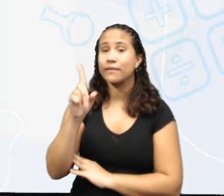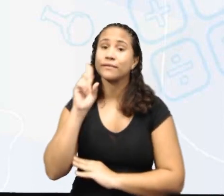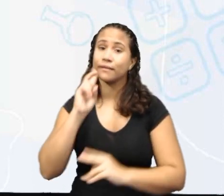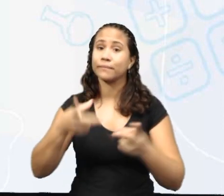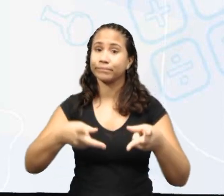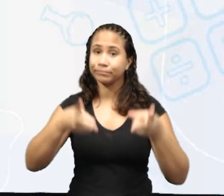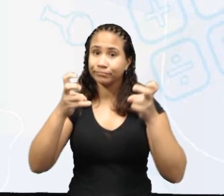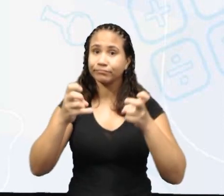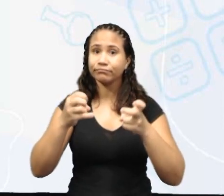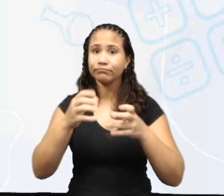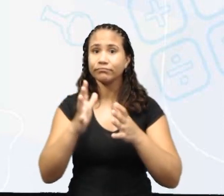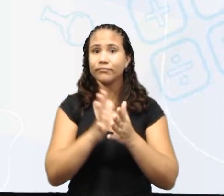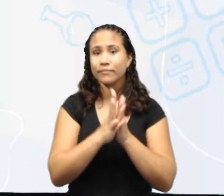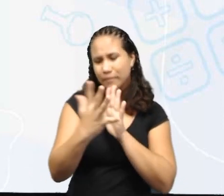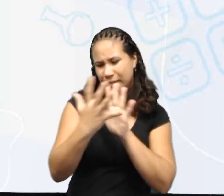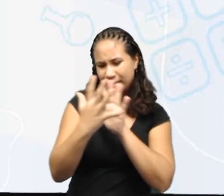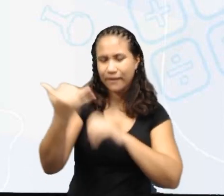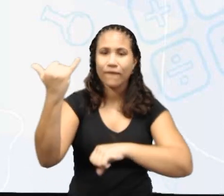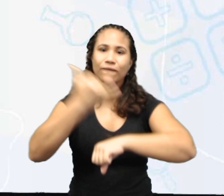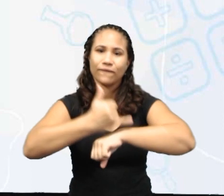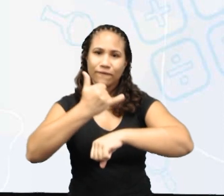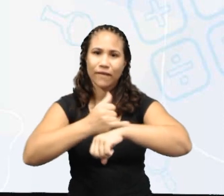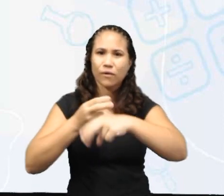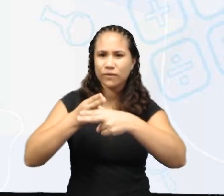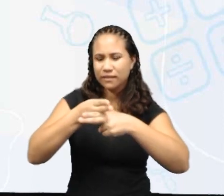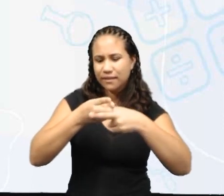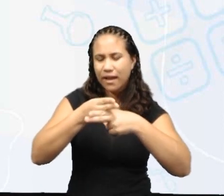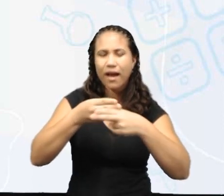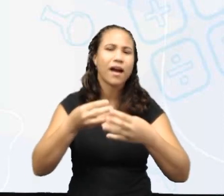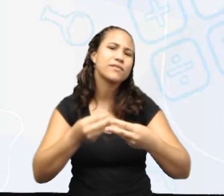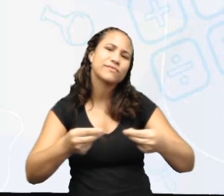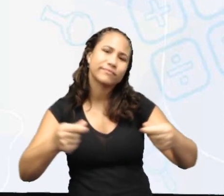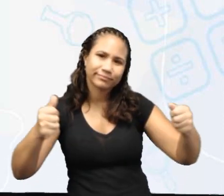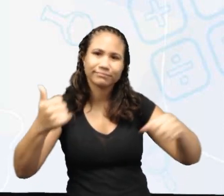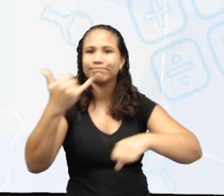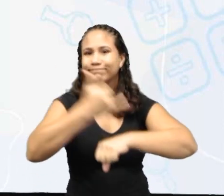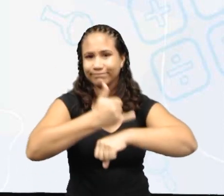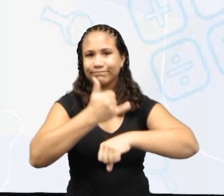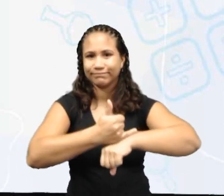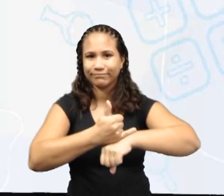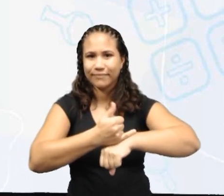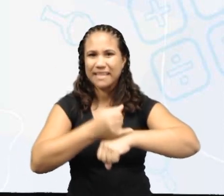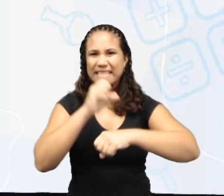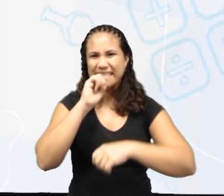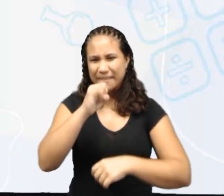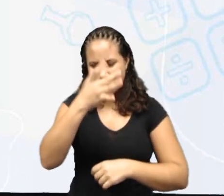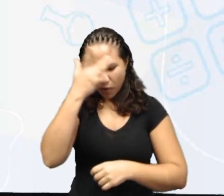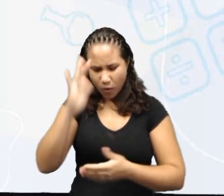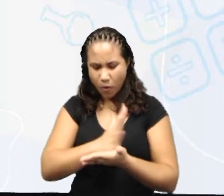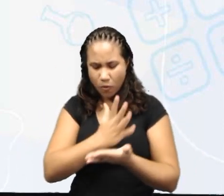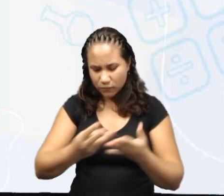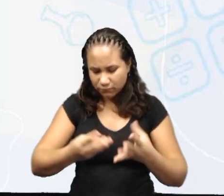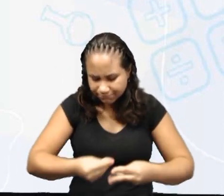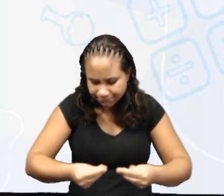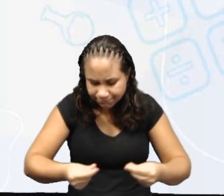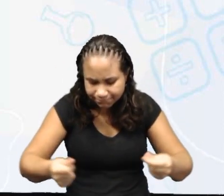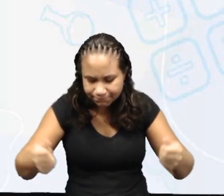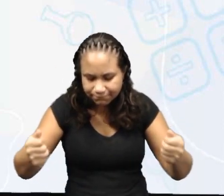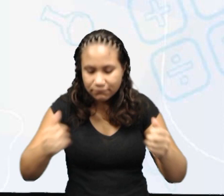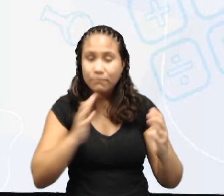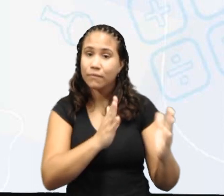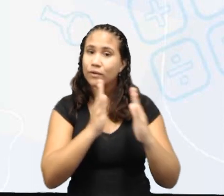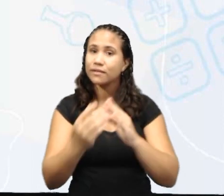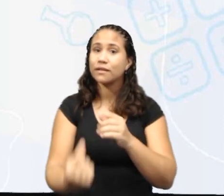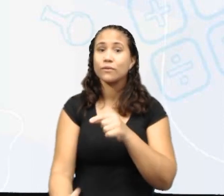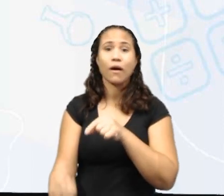um recipiente cheio de limalha de ferro com serragem. Como as duas substâncias estão em grãos muito pequenos, nenhum dos processos que a gente